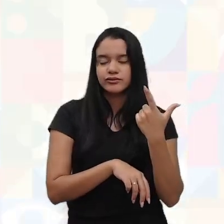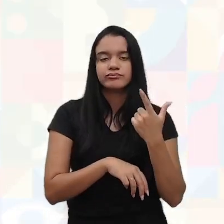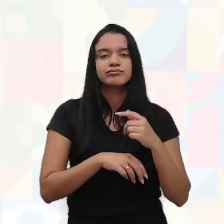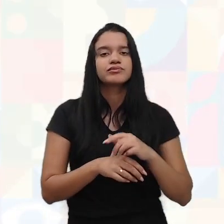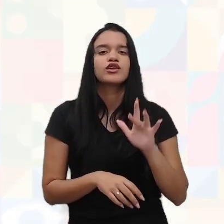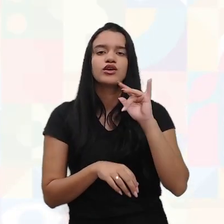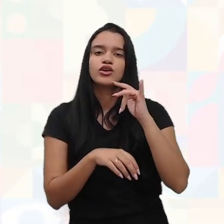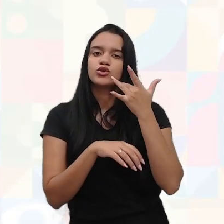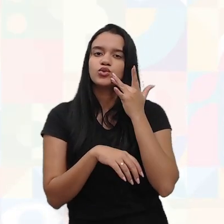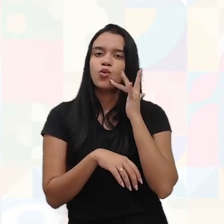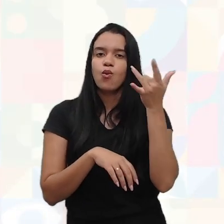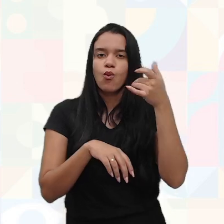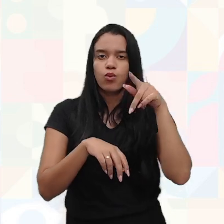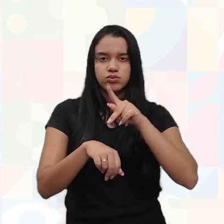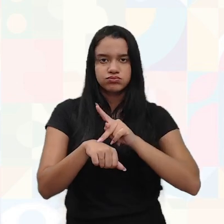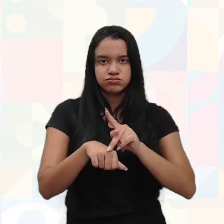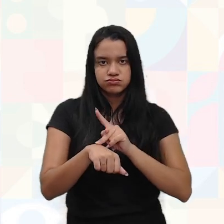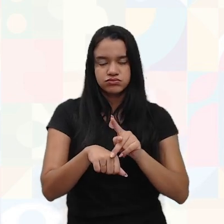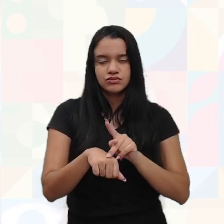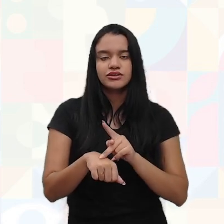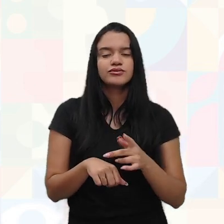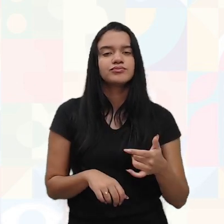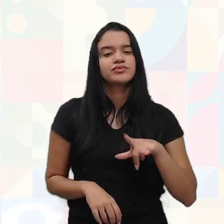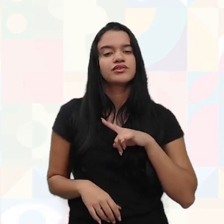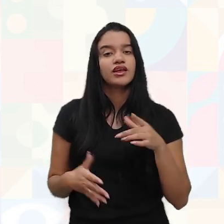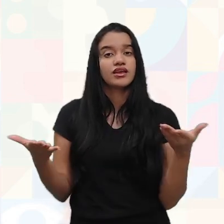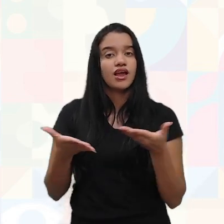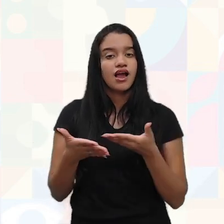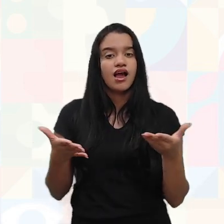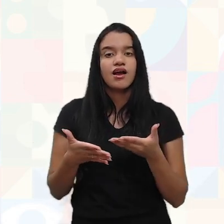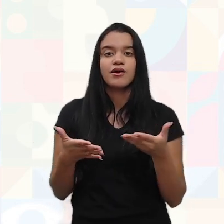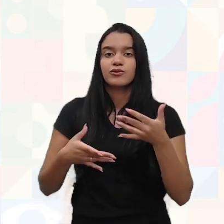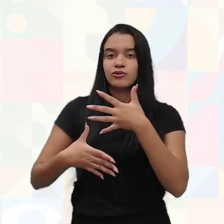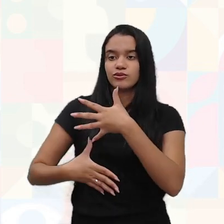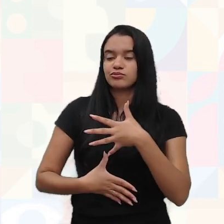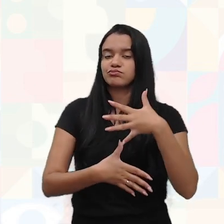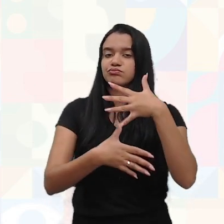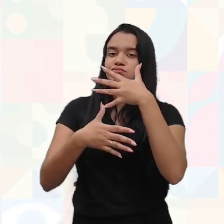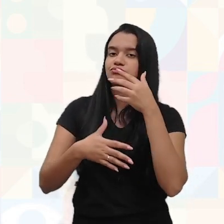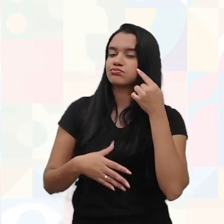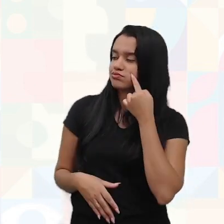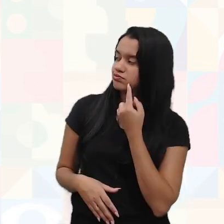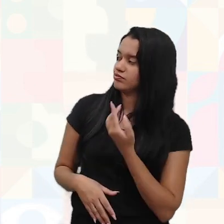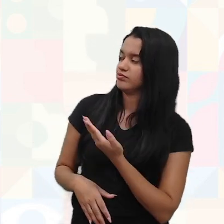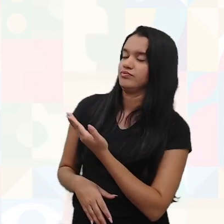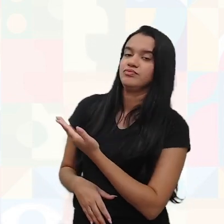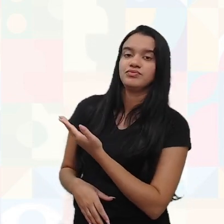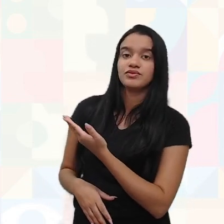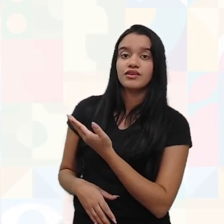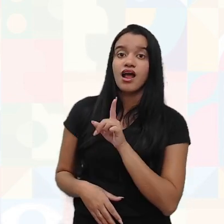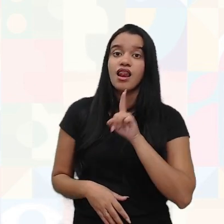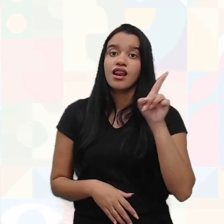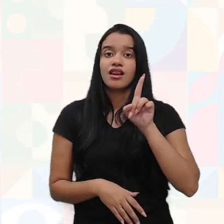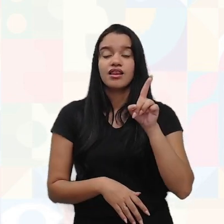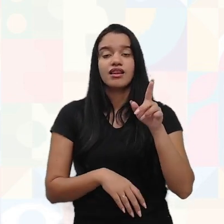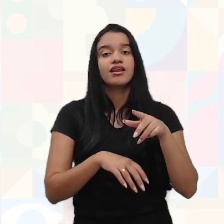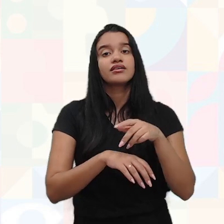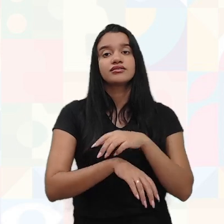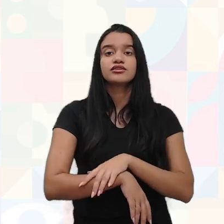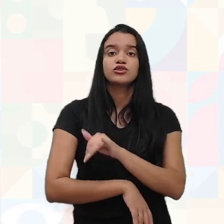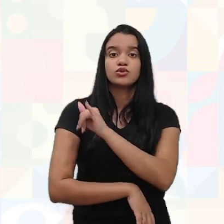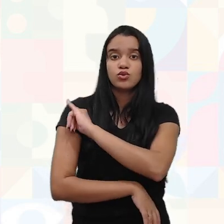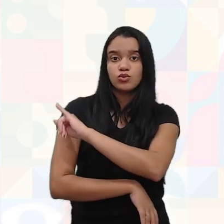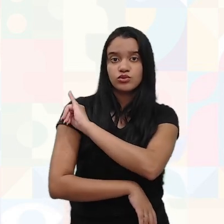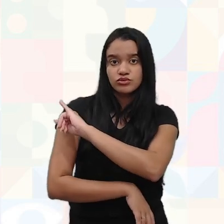de se ver. E aqui à direita a gente tem a planta baixa da Imperial Academia de Belas Artes do Rio de Janeiro, que foi projetada